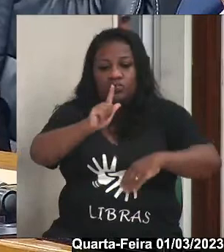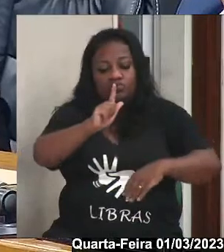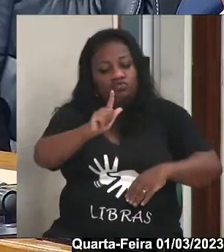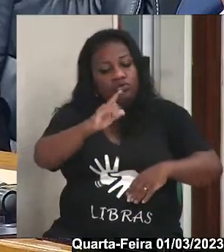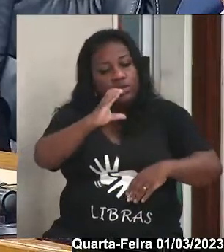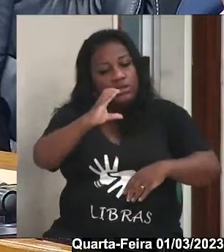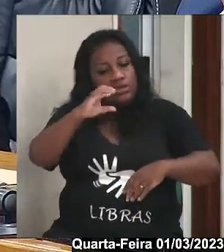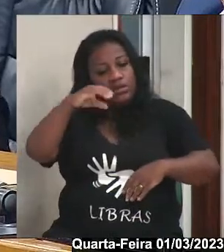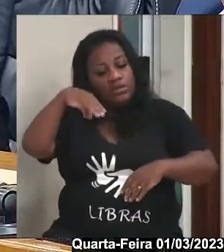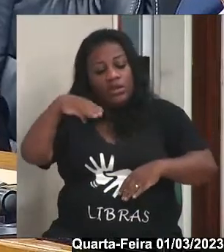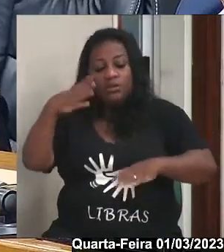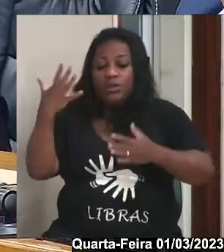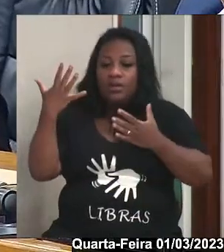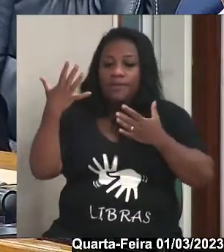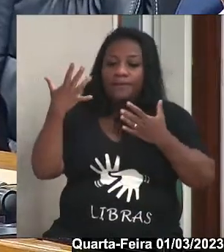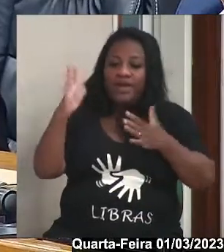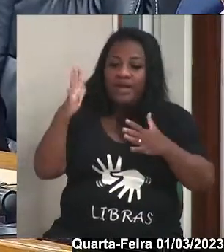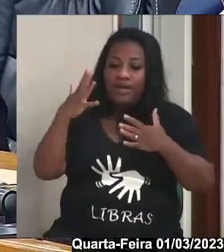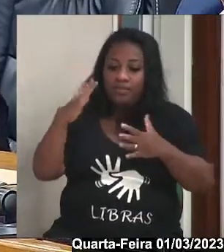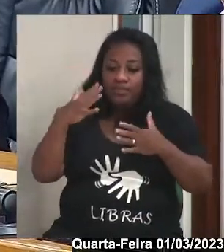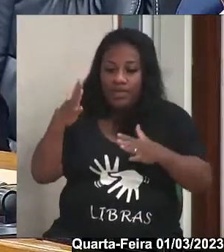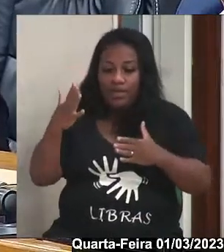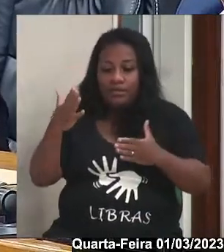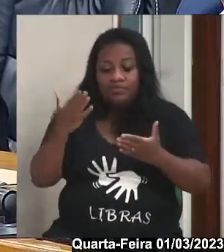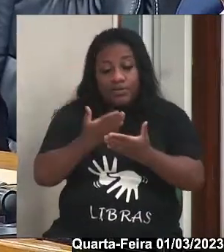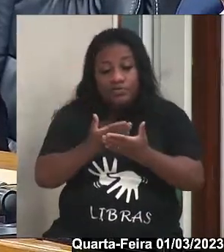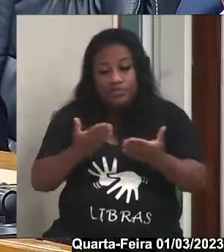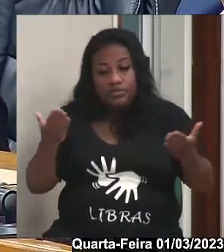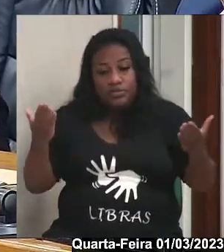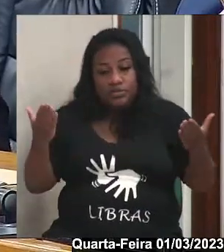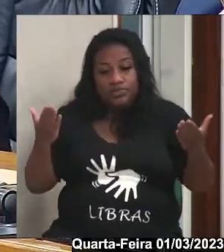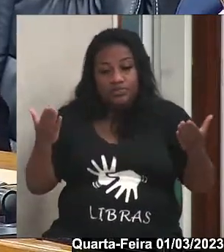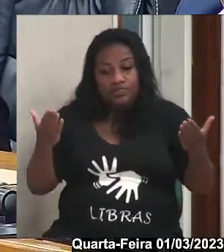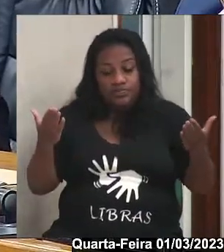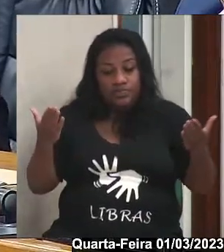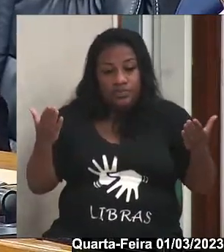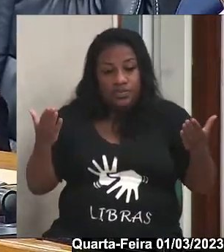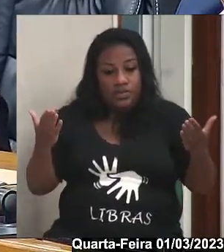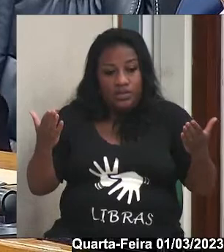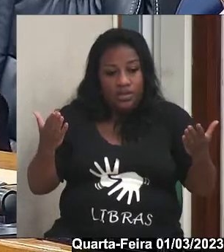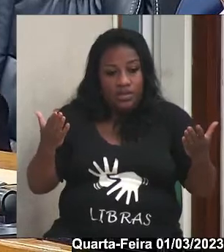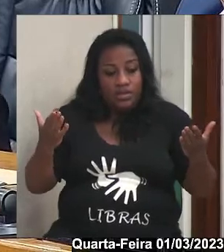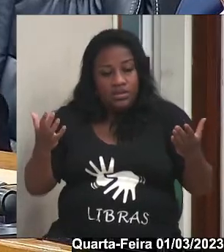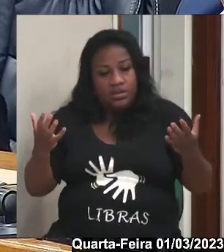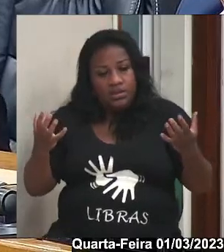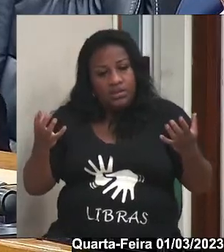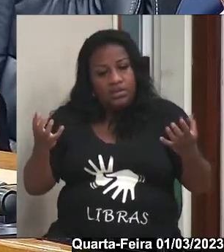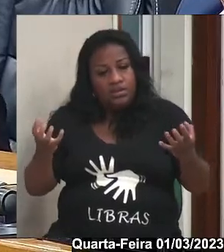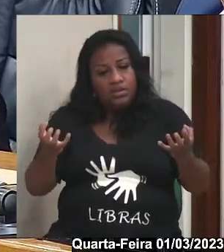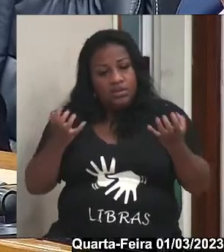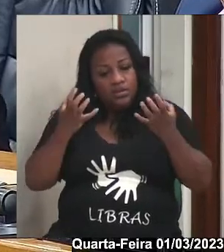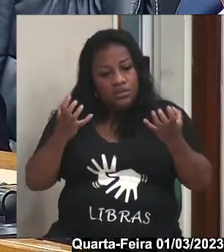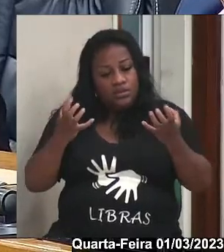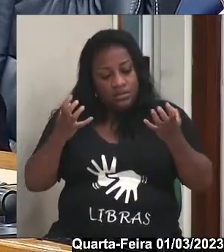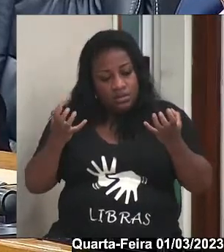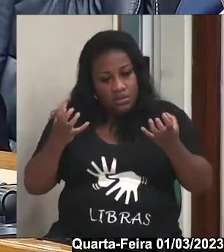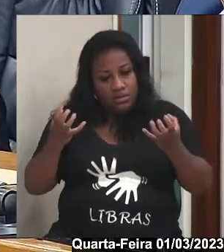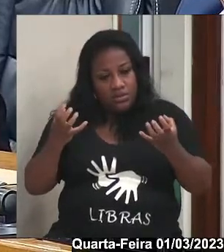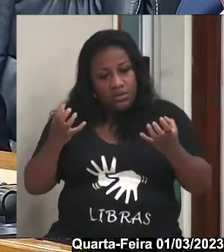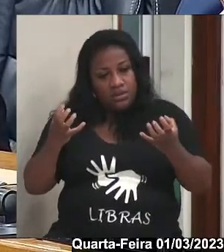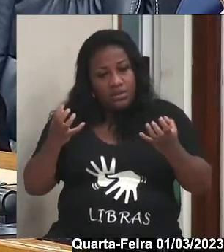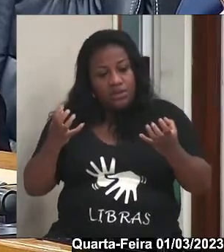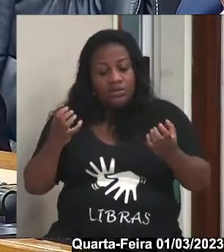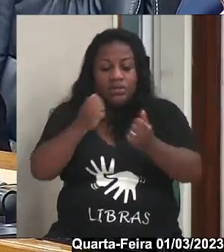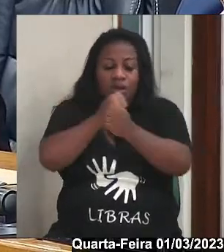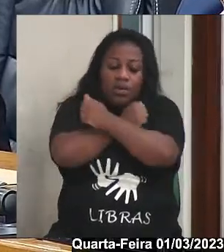veio aqui hoje receber. Parabéns para você, tá? E quero aqui mandar um abraço, cumprimentar o